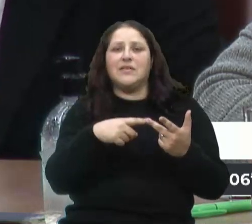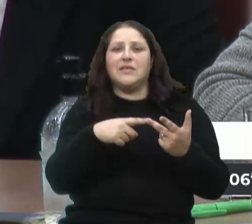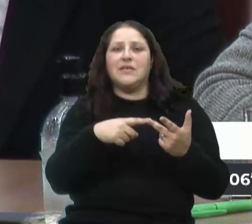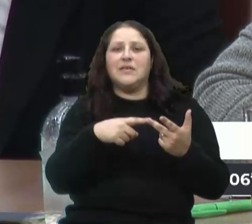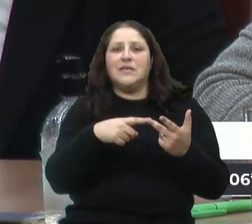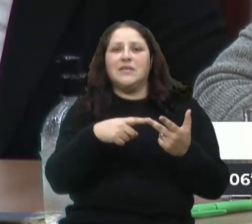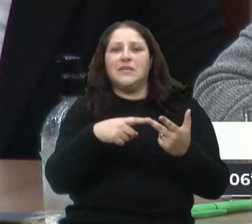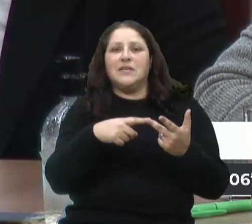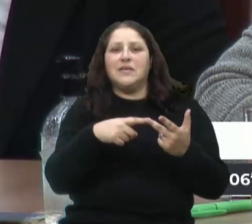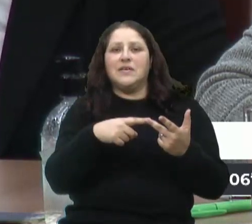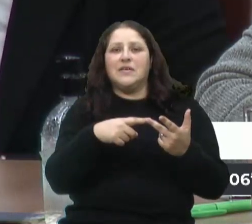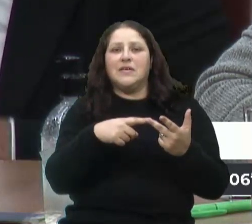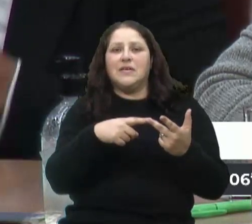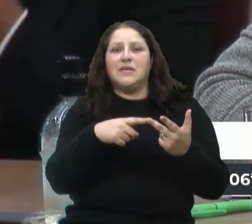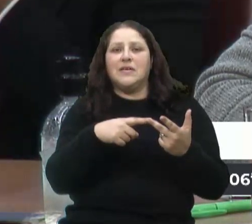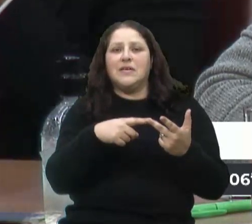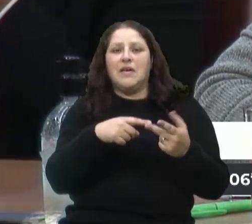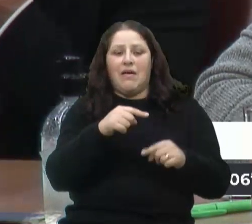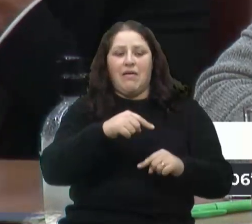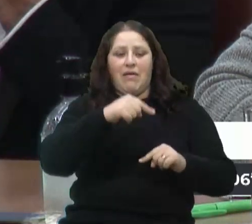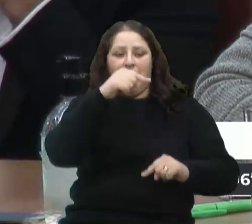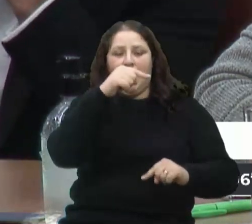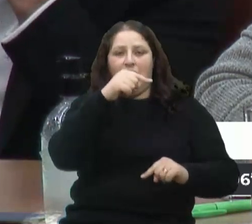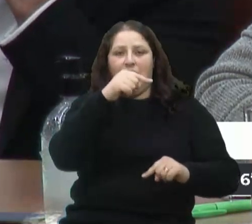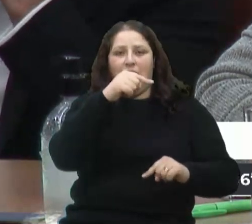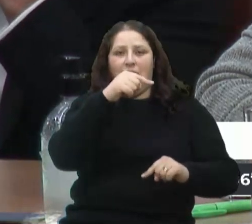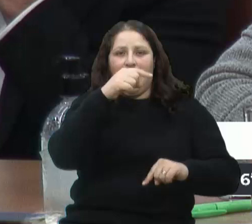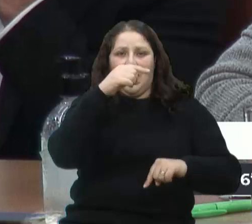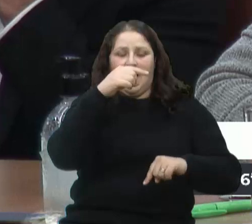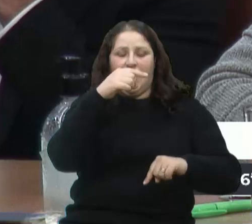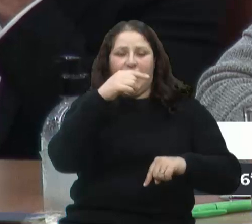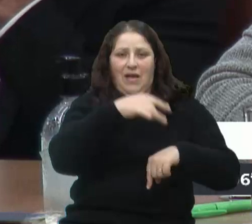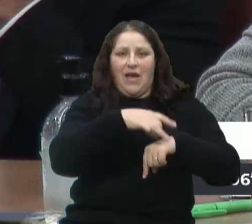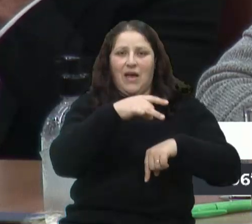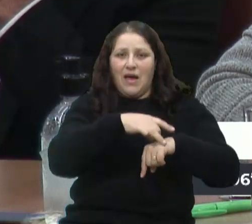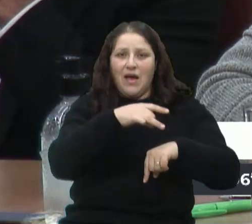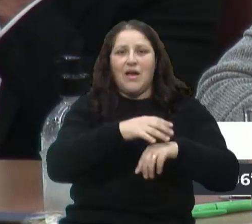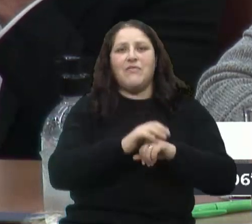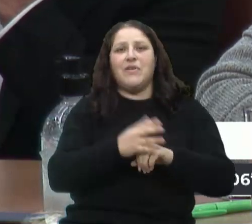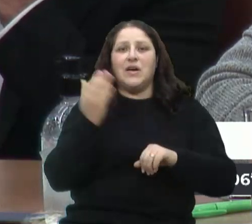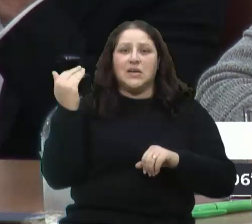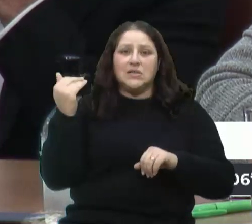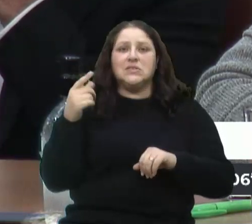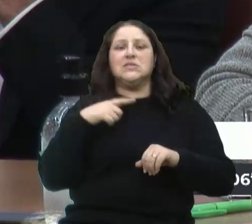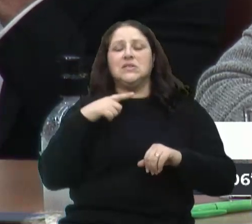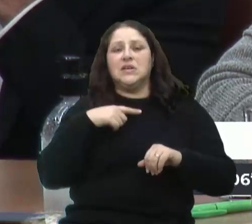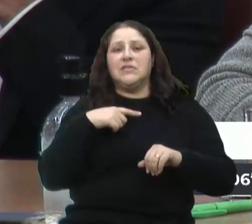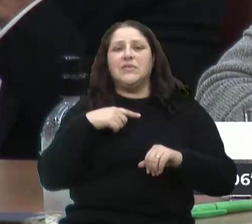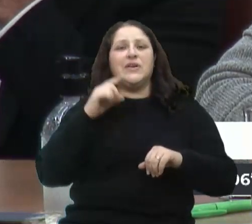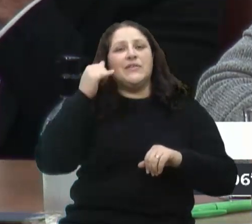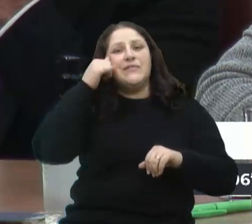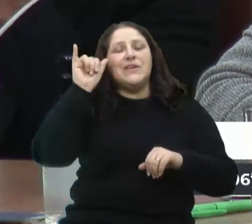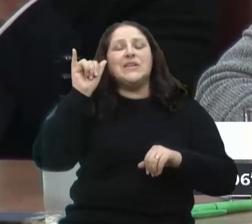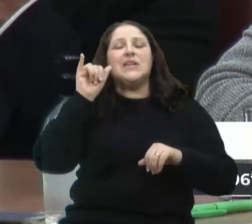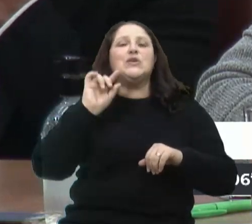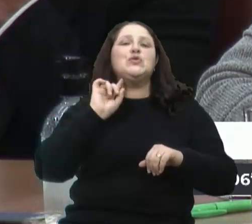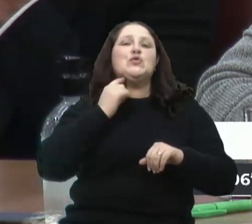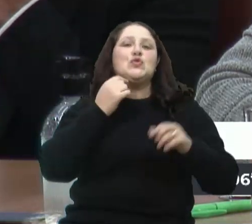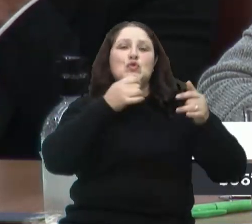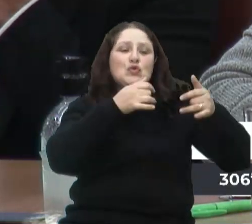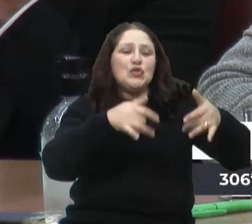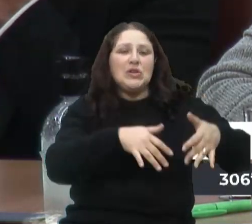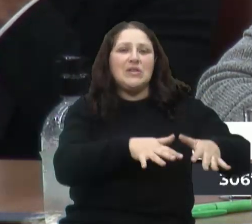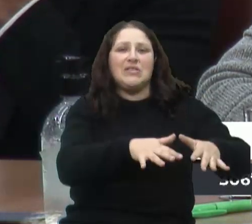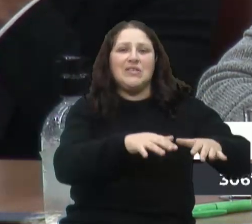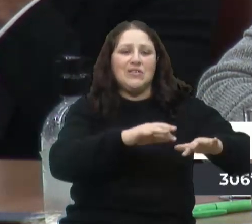ambiente, né, e não entrar para a boca de lobo, entupir os canos, enfim, né, e foi fechado o Reino dos Orixás. Nós conseguimos, na época,